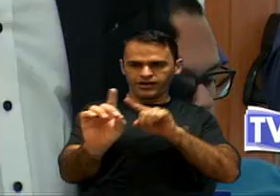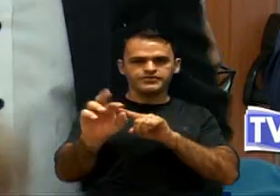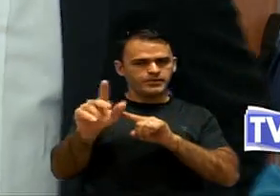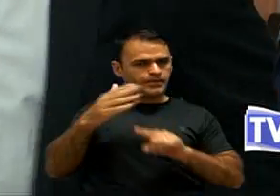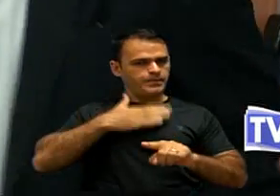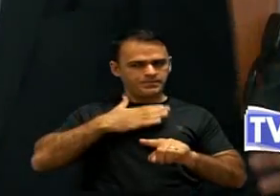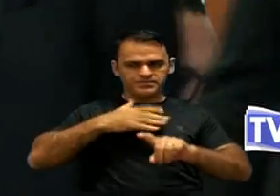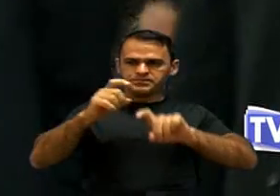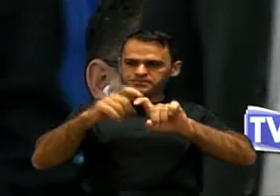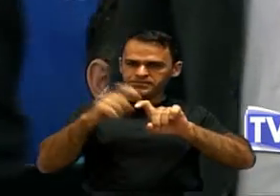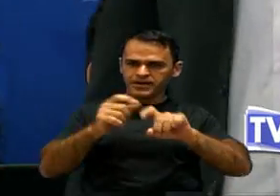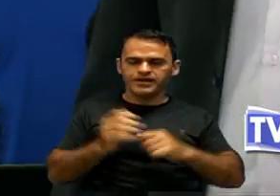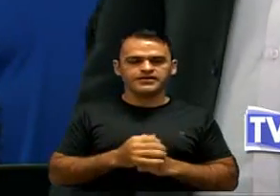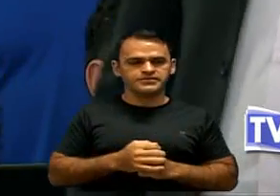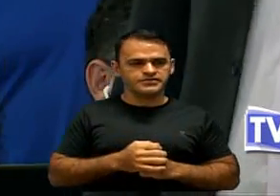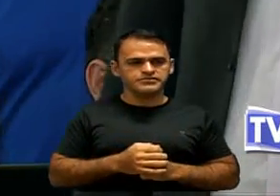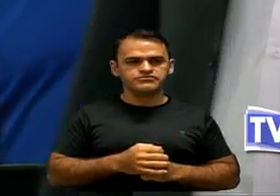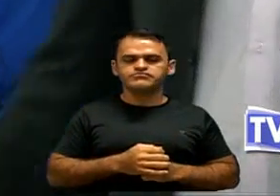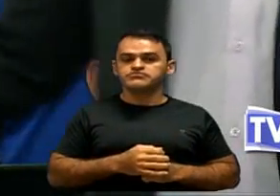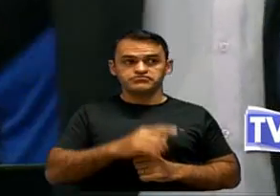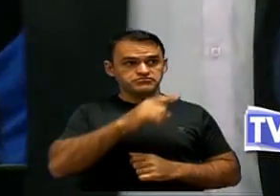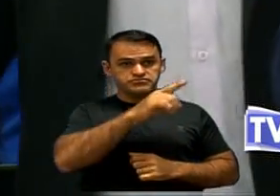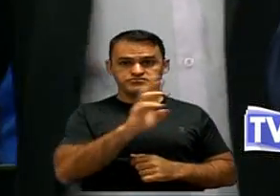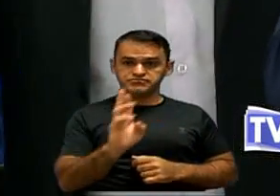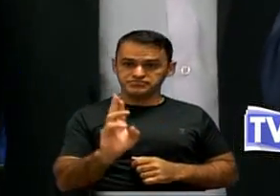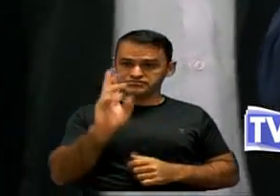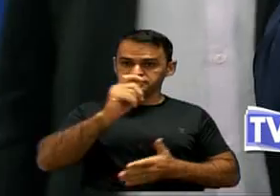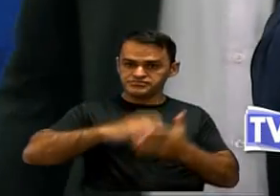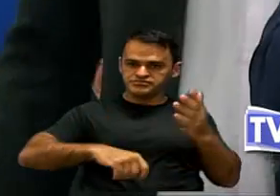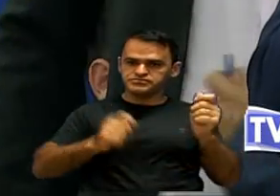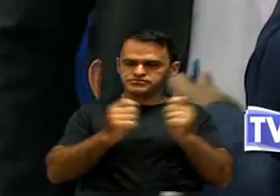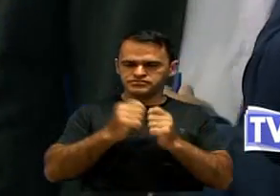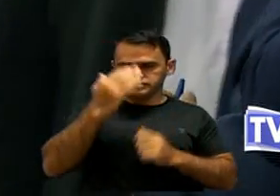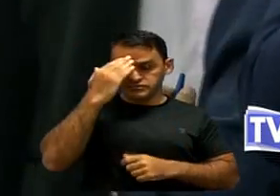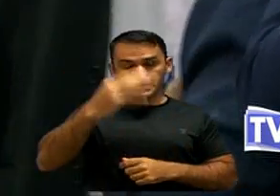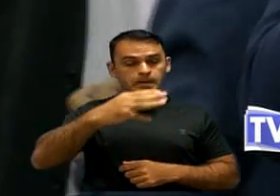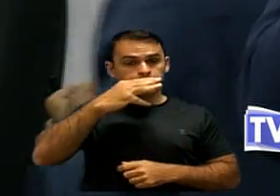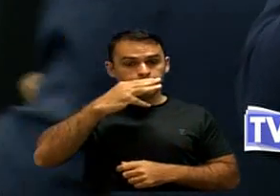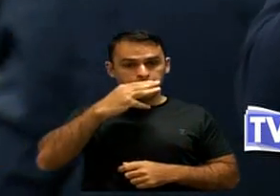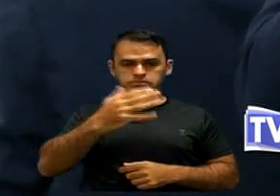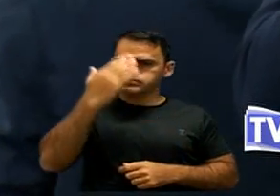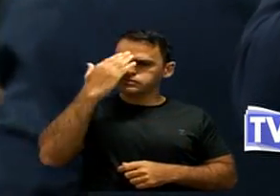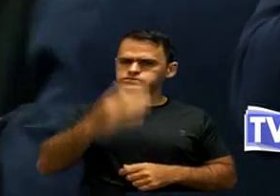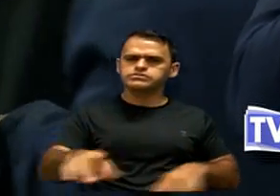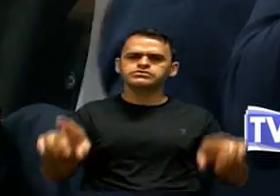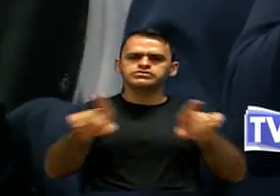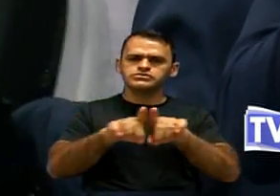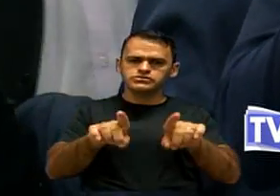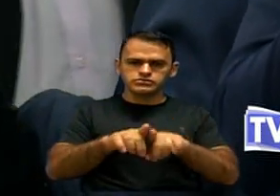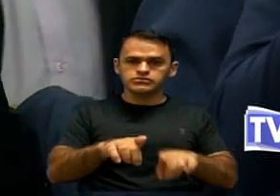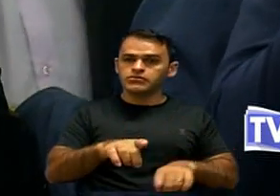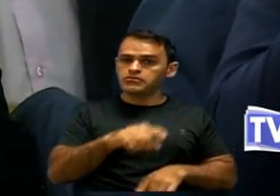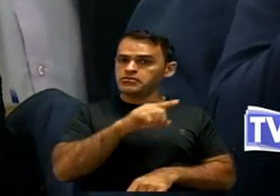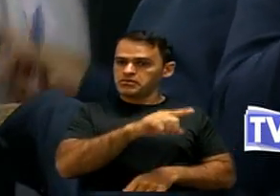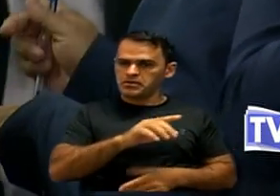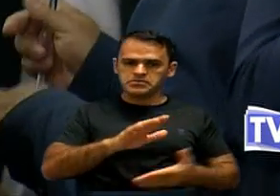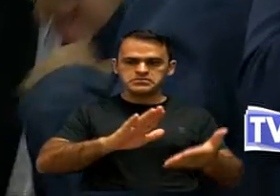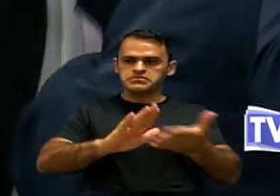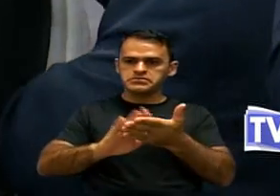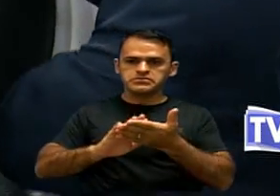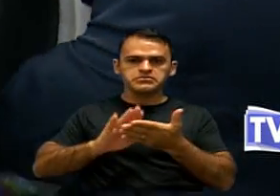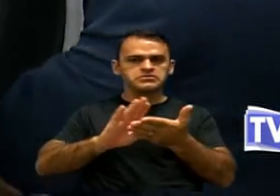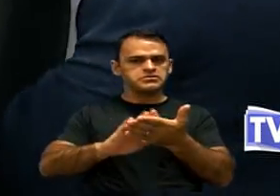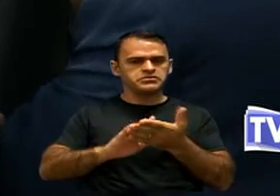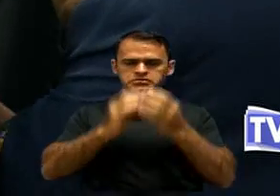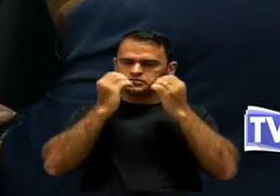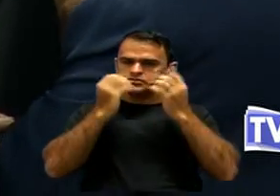também em conjunto com Vossa Excelência. Obrigado, vereador Manga. Quero agradecer ao vereador Martinez, que também fez essa saudação especial ao meu irmão,